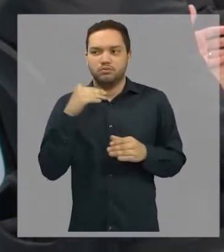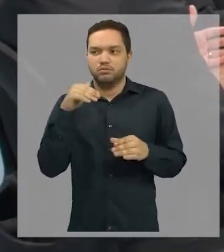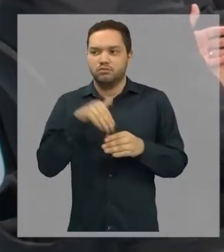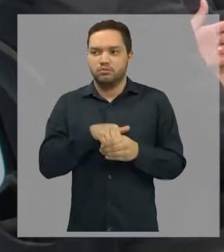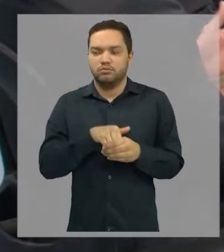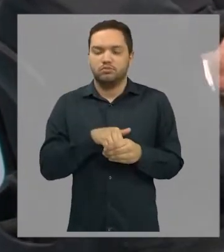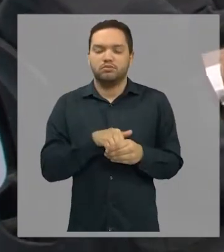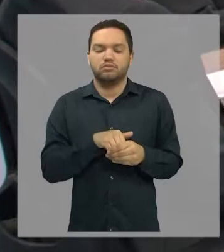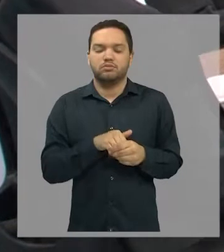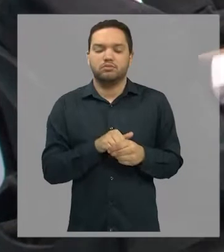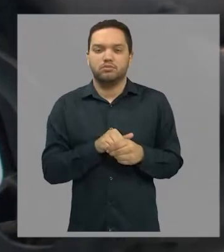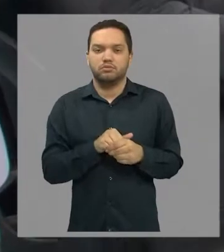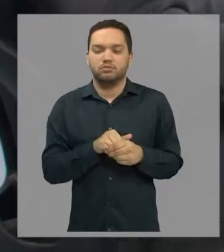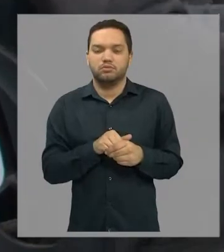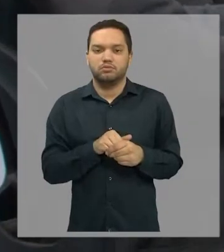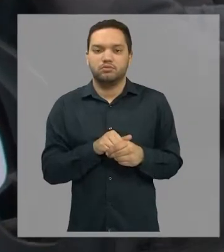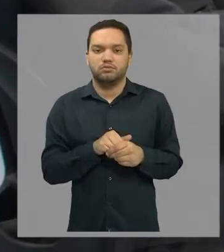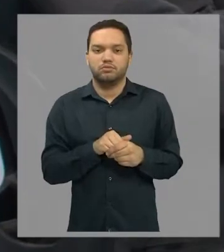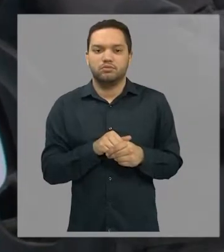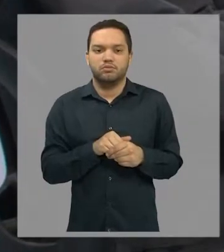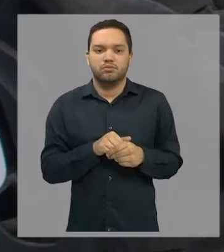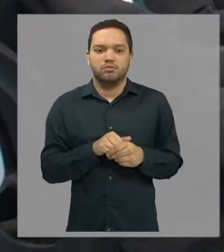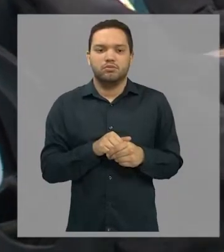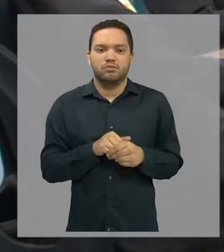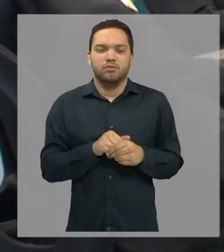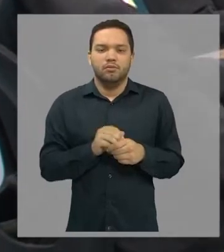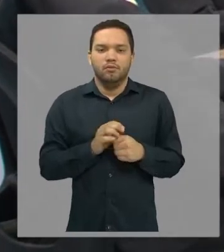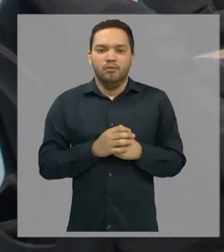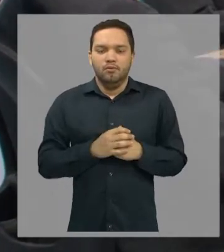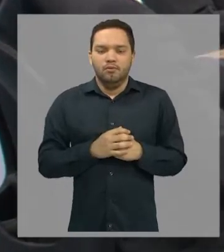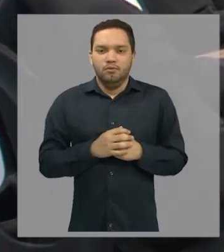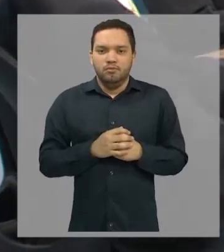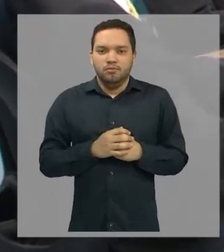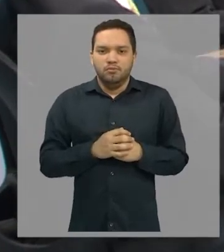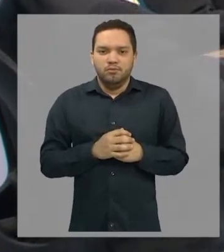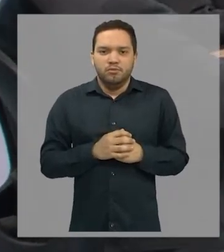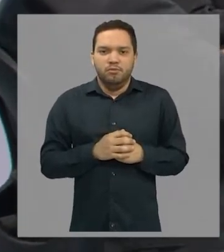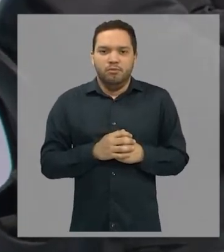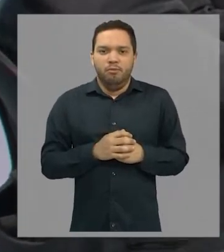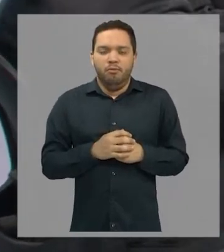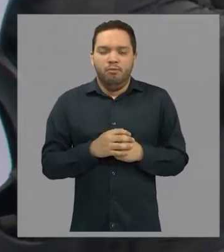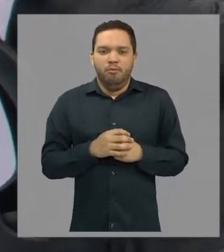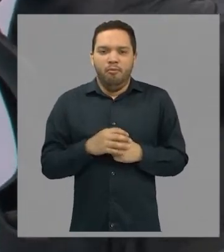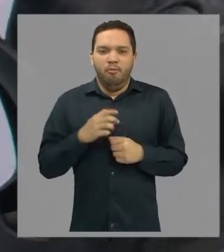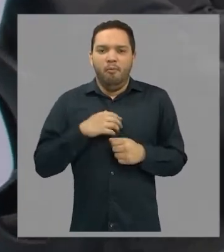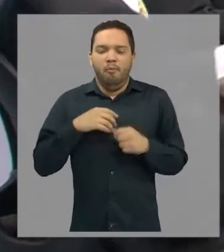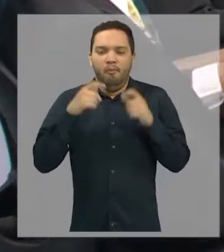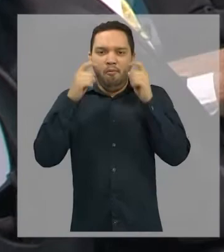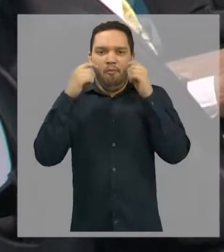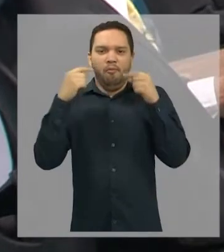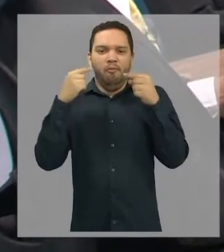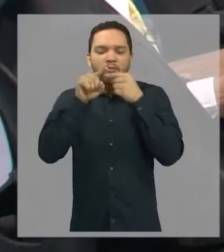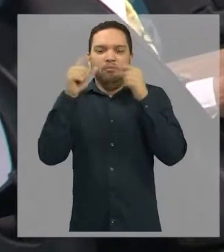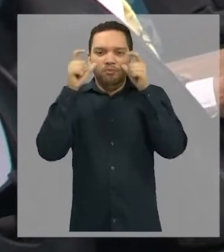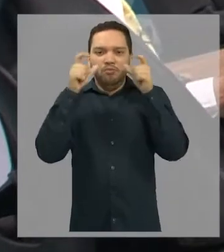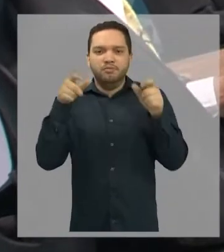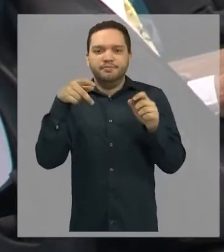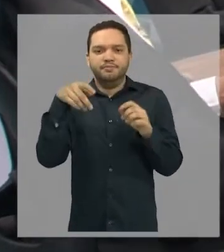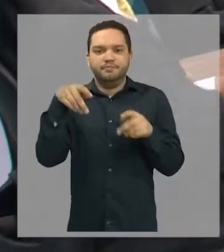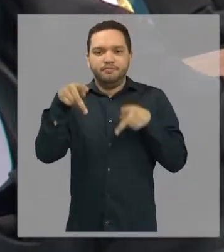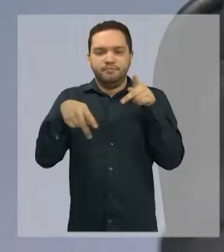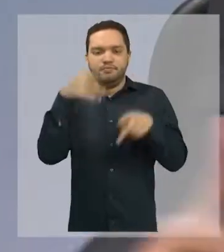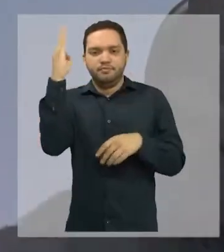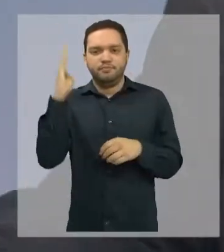votar. E desempatou numa questão central. E afrontando o interesse da sociedade. A população